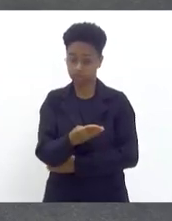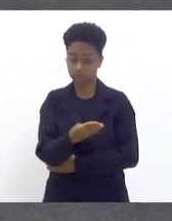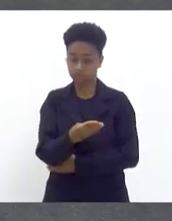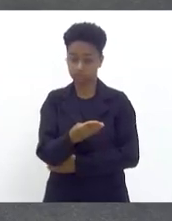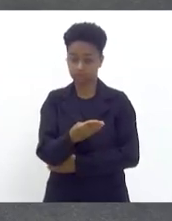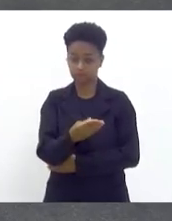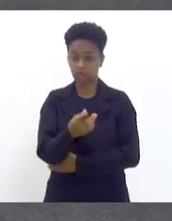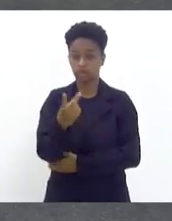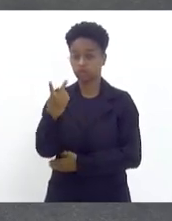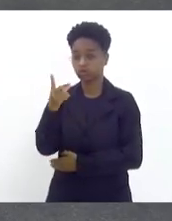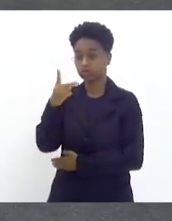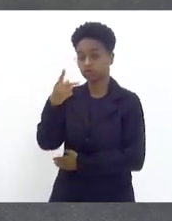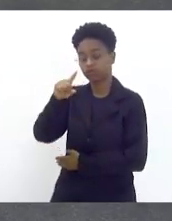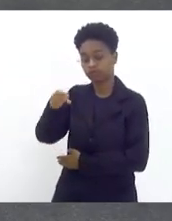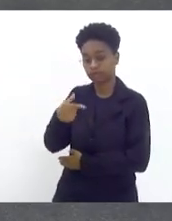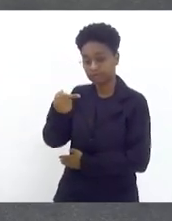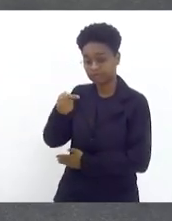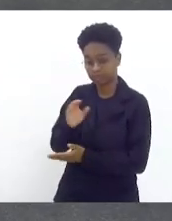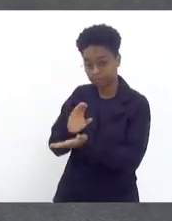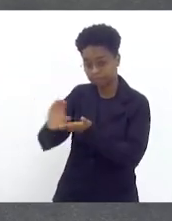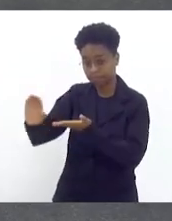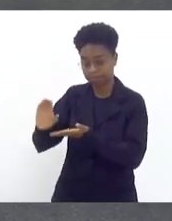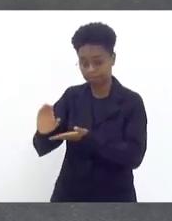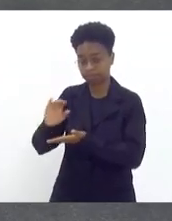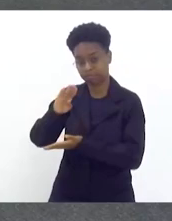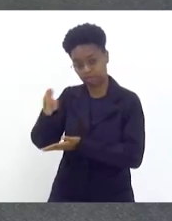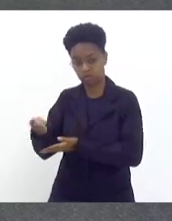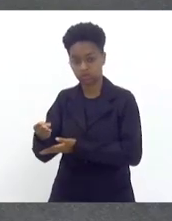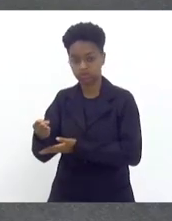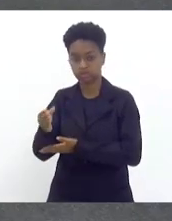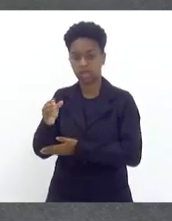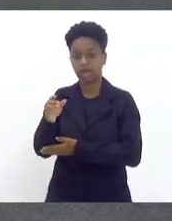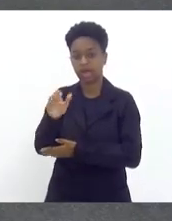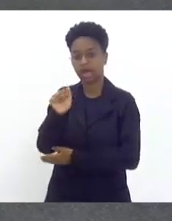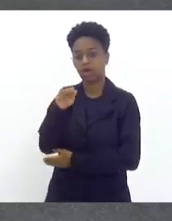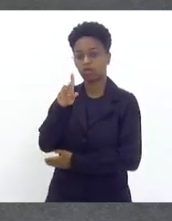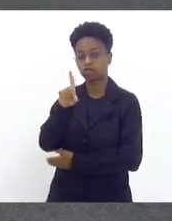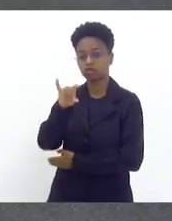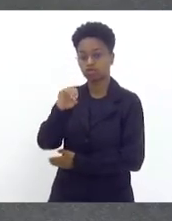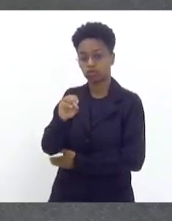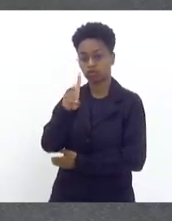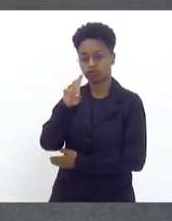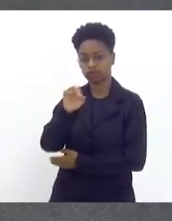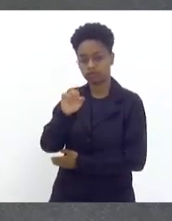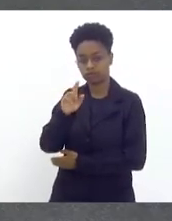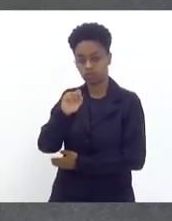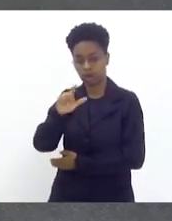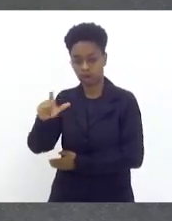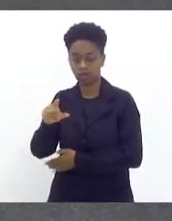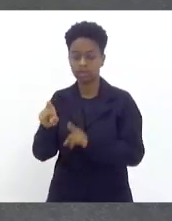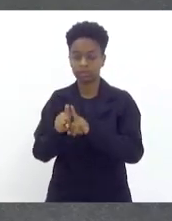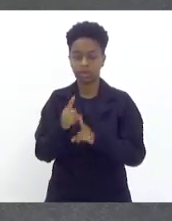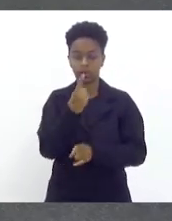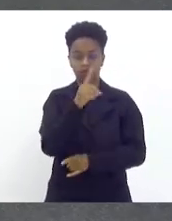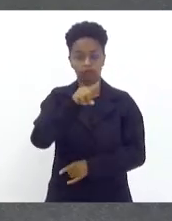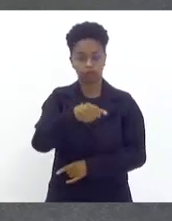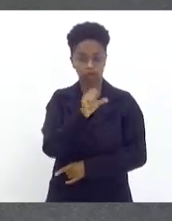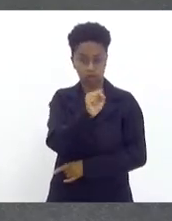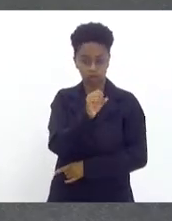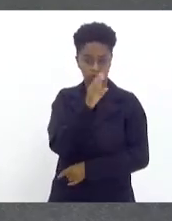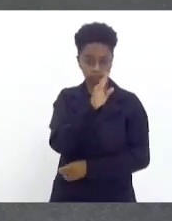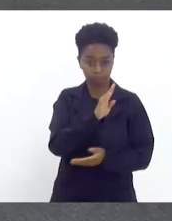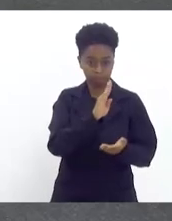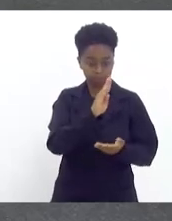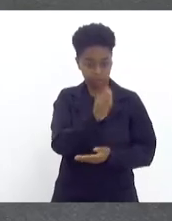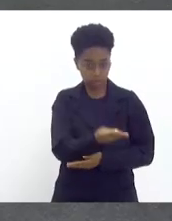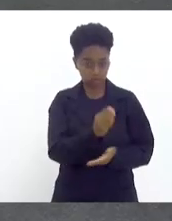para o audiovisual e mais de um bilhão destinada a outras linguagens artísticas isso sem